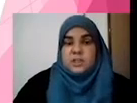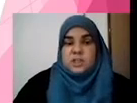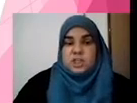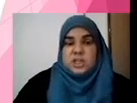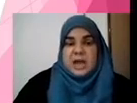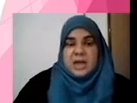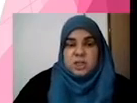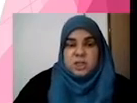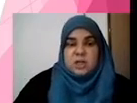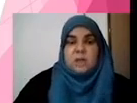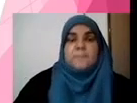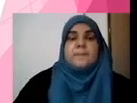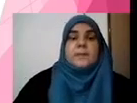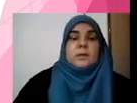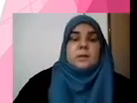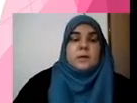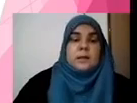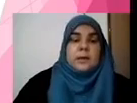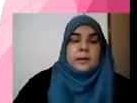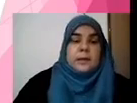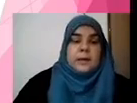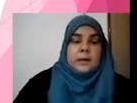como que a gente acha...